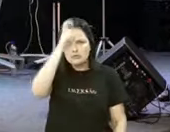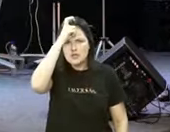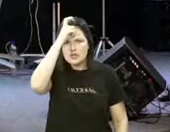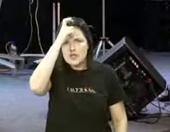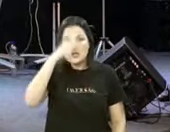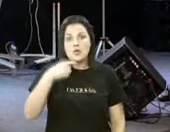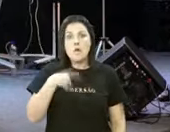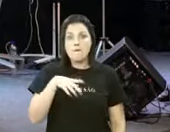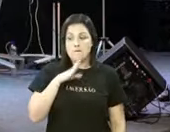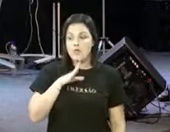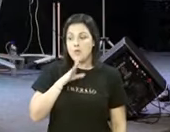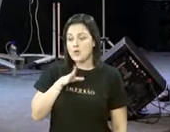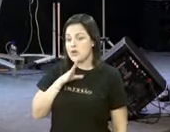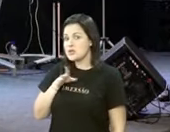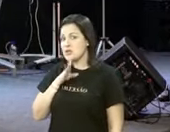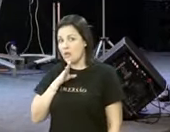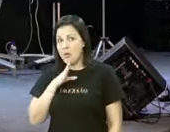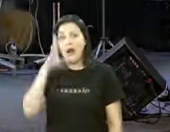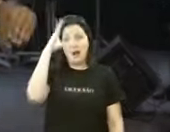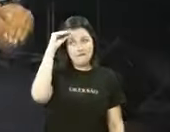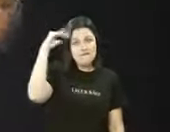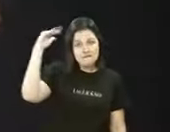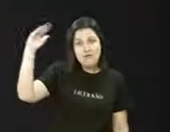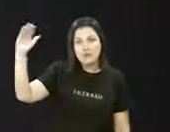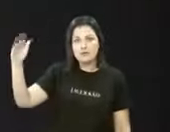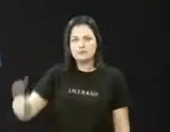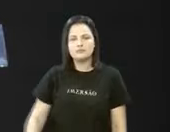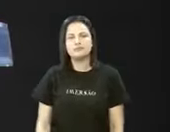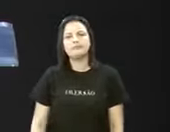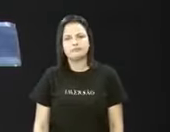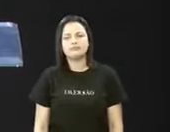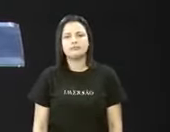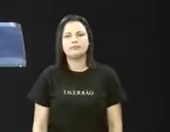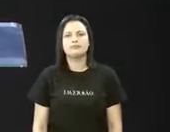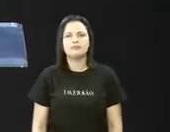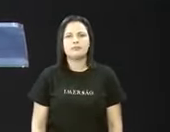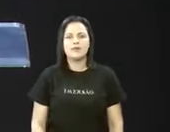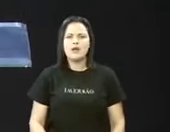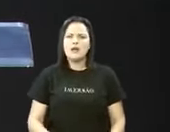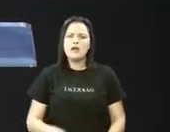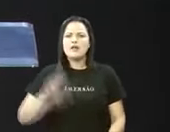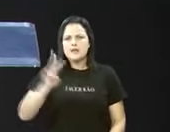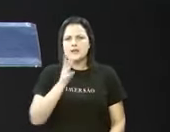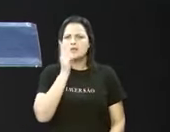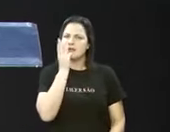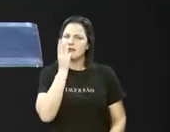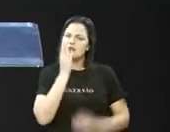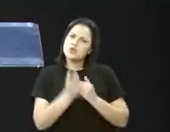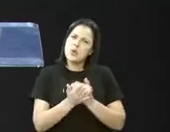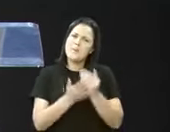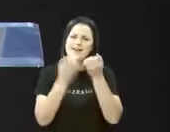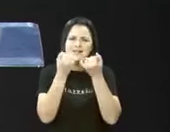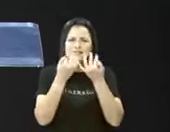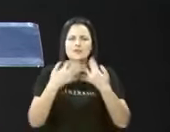Isaías começa o chamado dele dizendo: no ano em que esse rei morreu. Eu amo fazer isso, se você